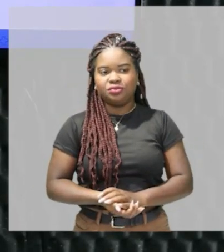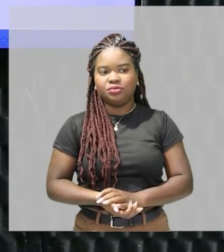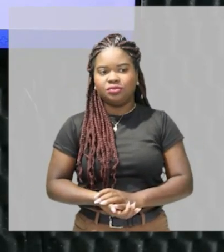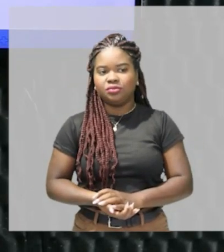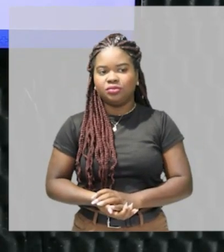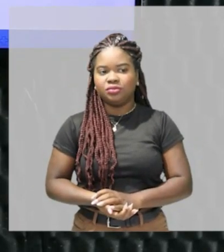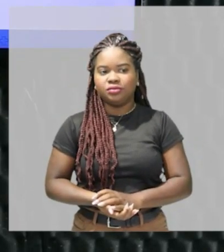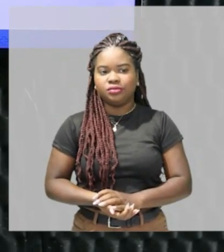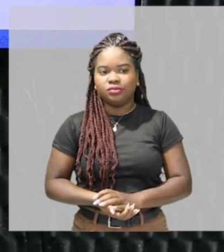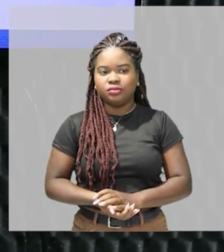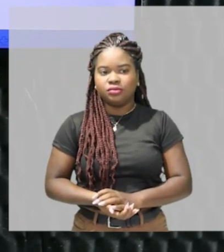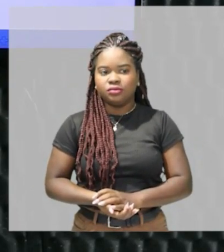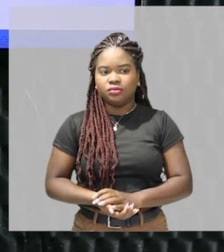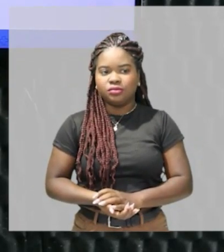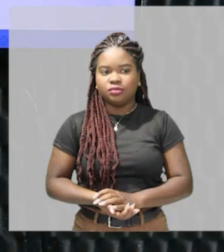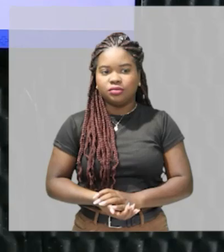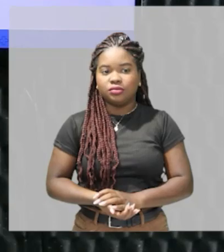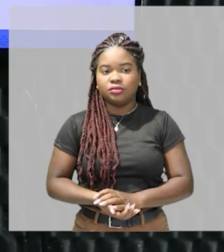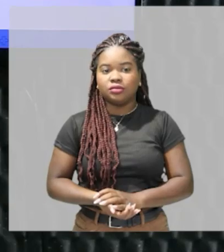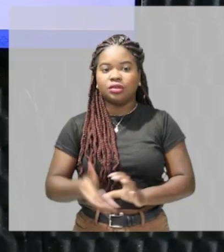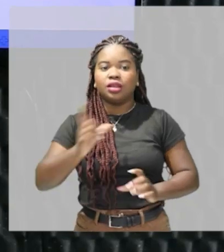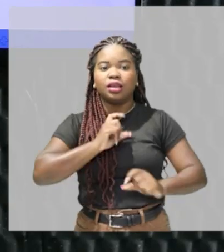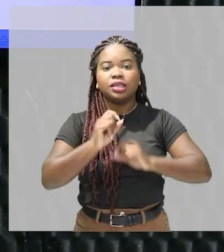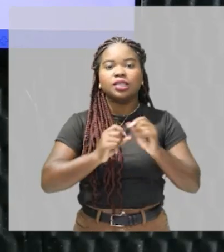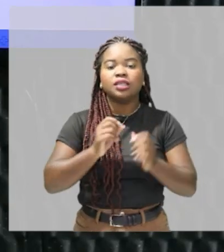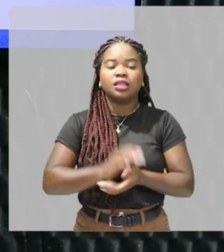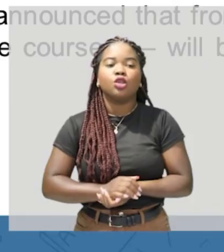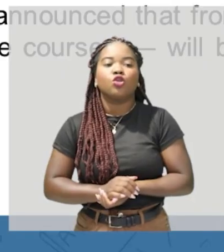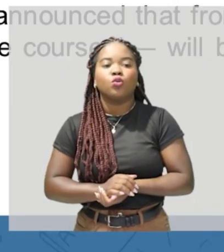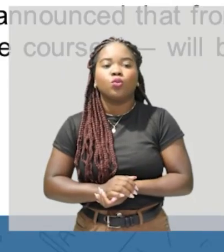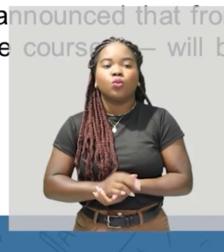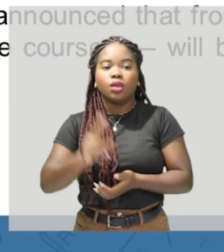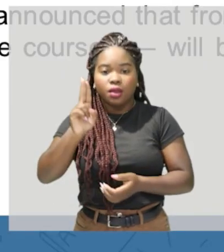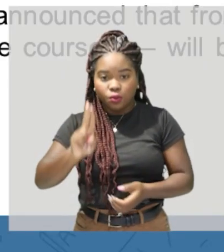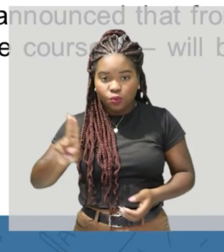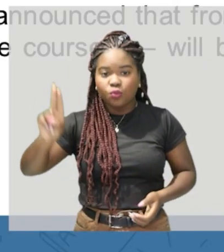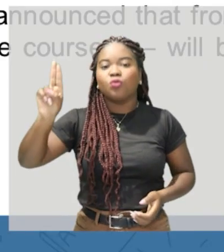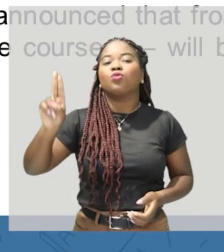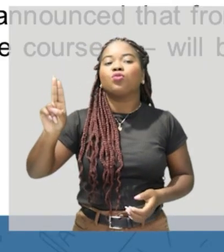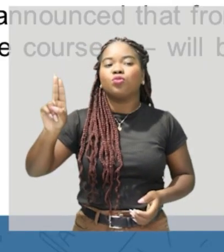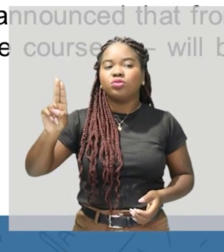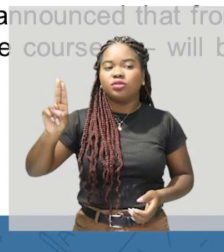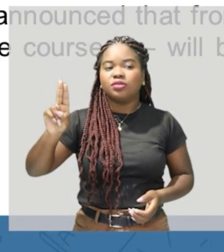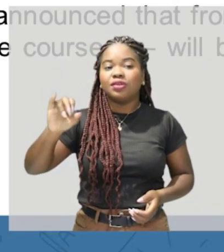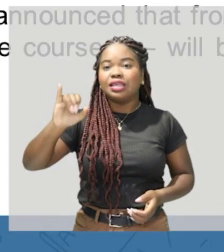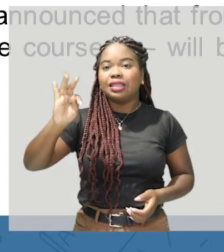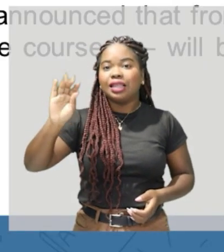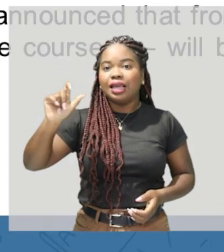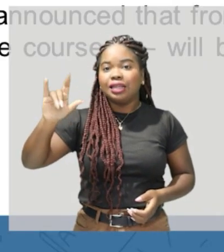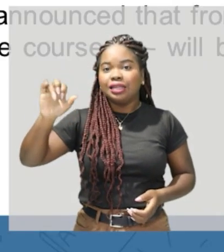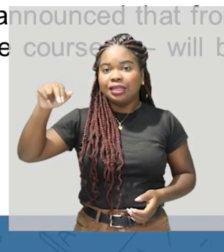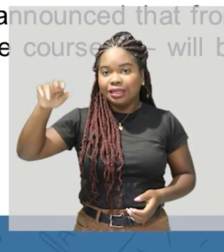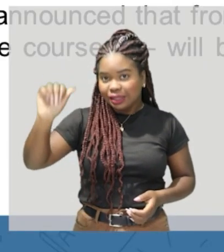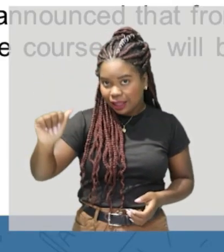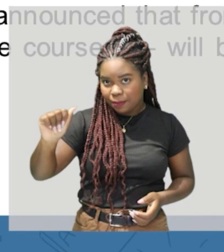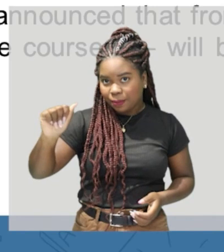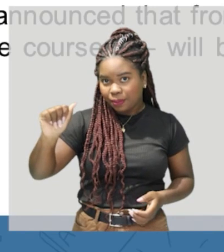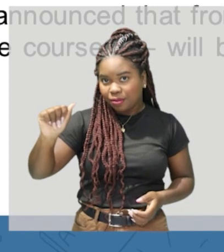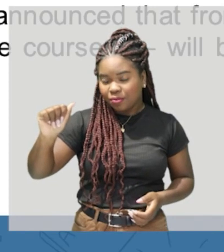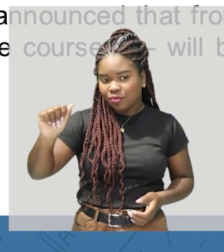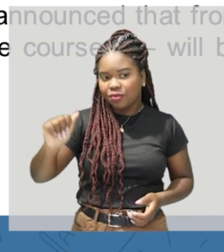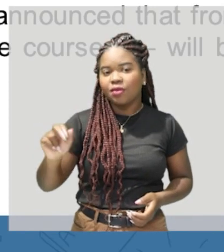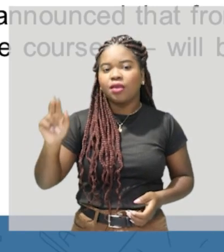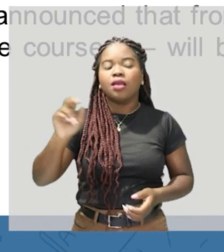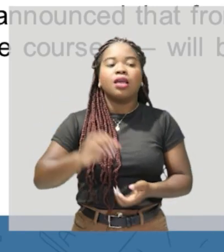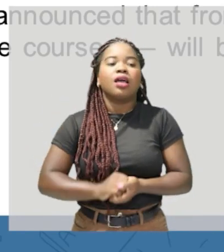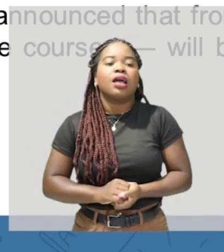switches to English. A universidade italiana para o inglês. Switch, talvez é uma palavra que você não